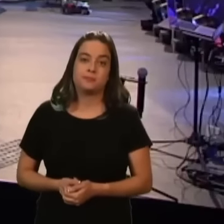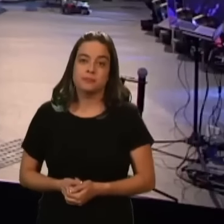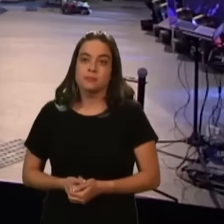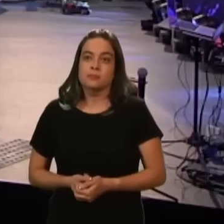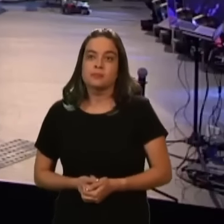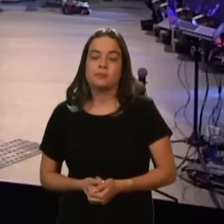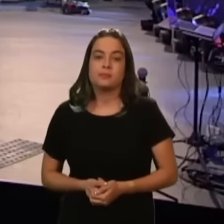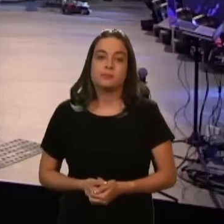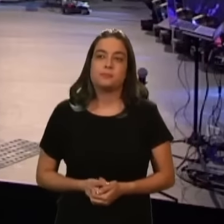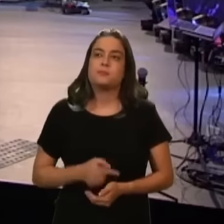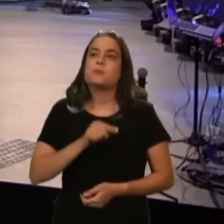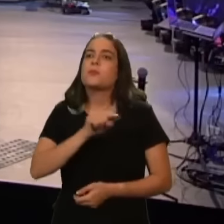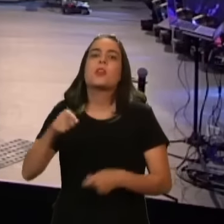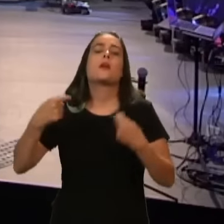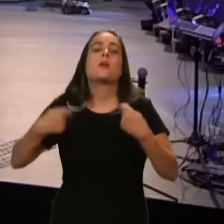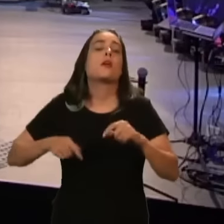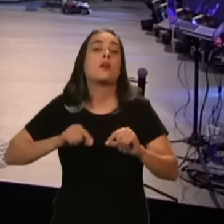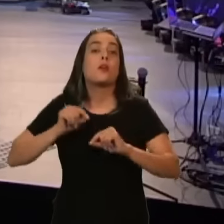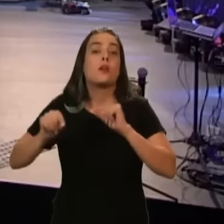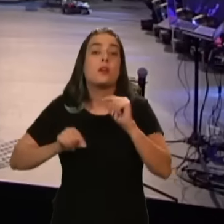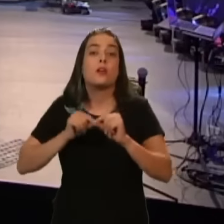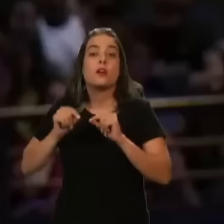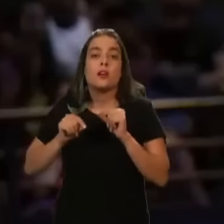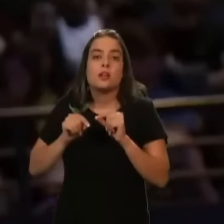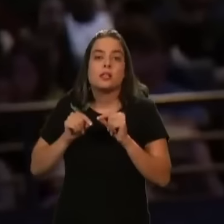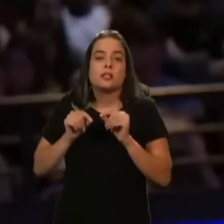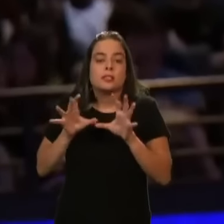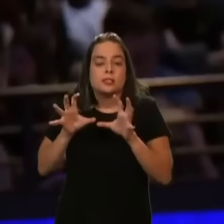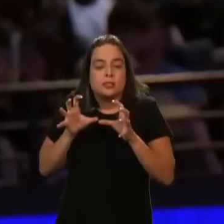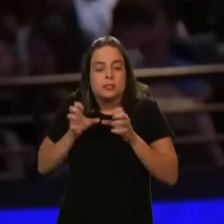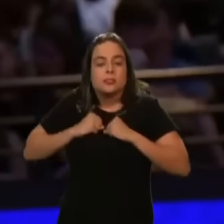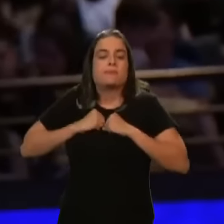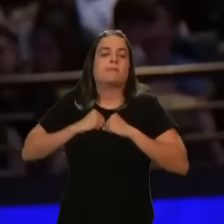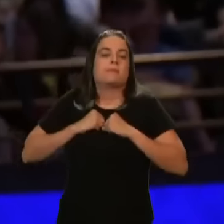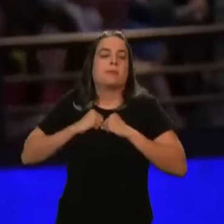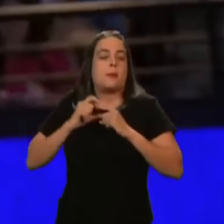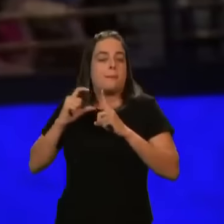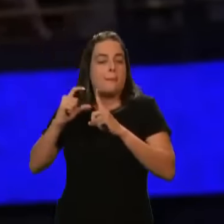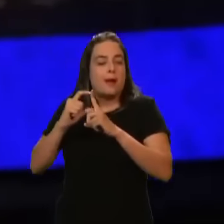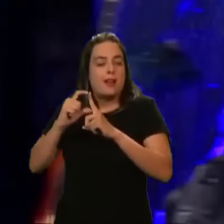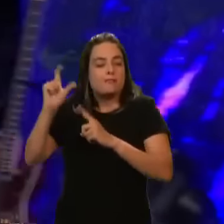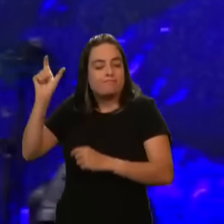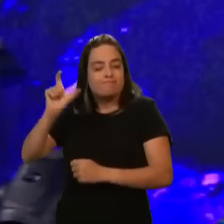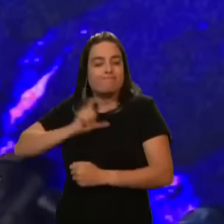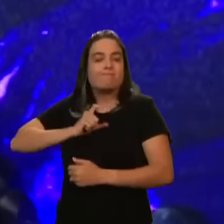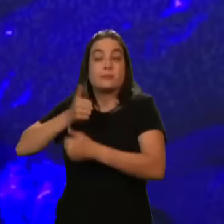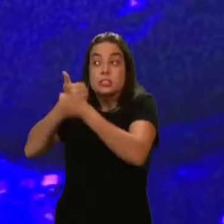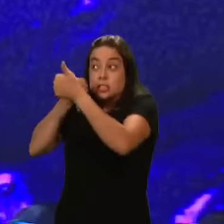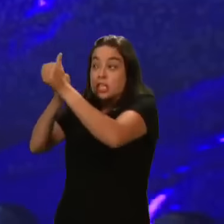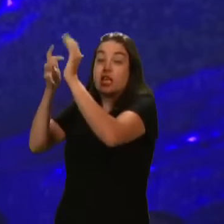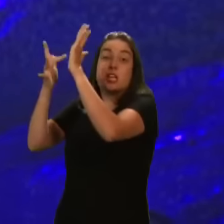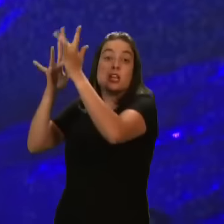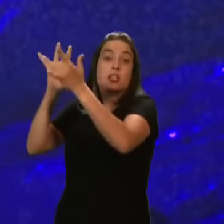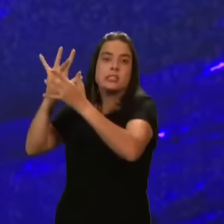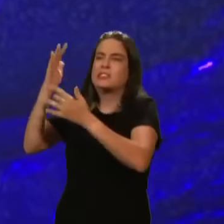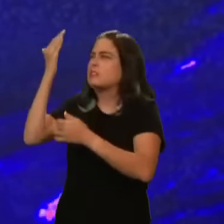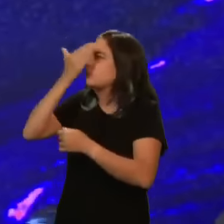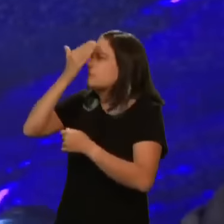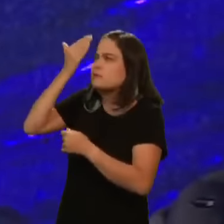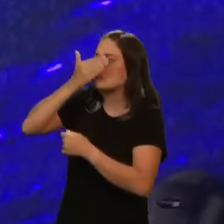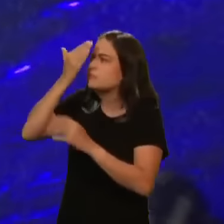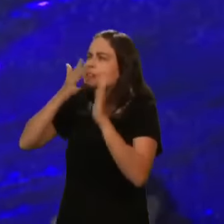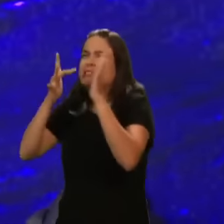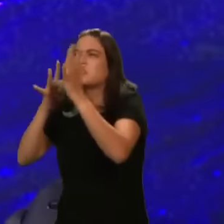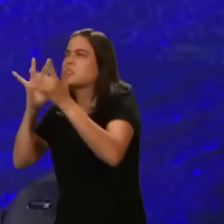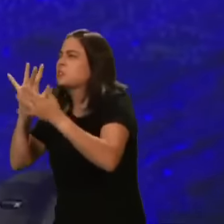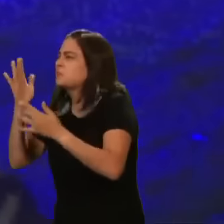Então o que, que você precisa? De se apegar a uma palavra. De seguir Jesus, mesmo quando você não está vendo Ele. Eu